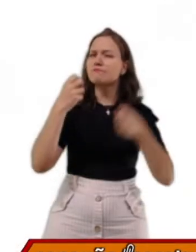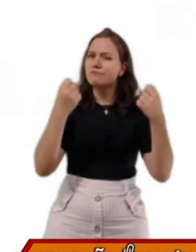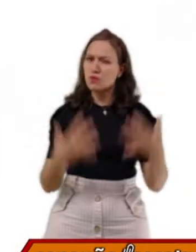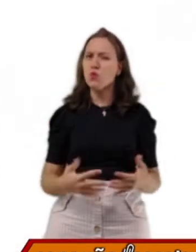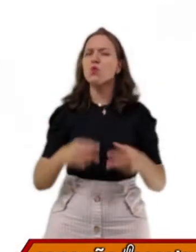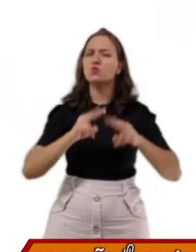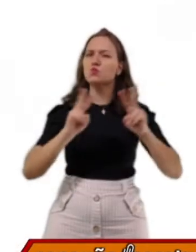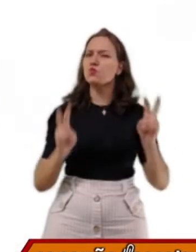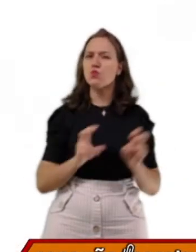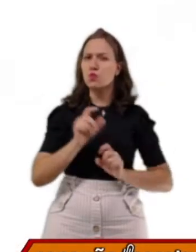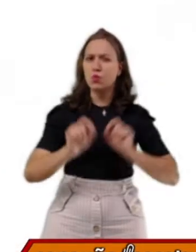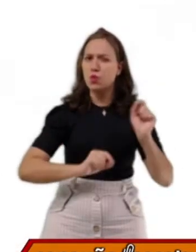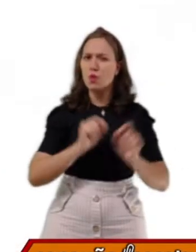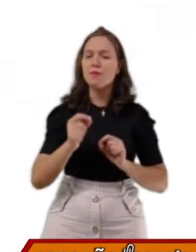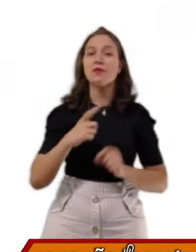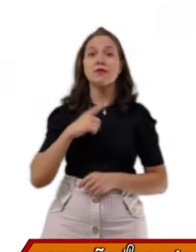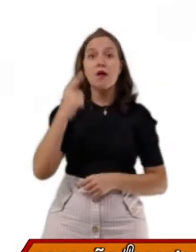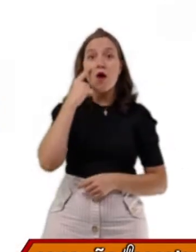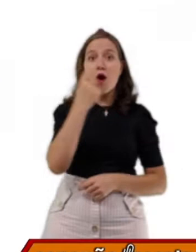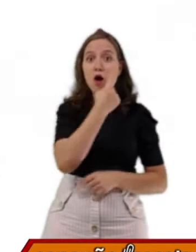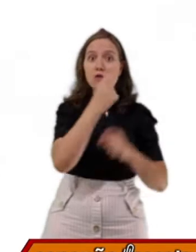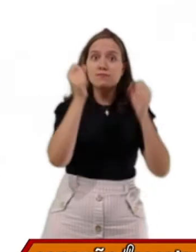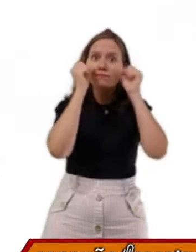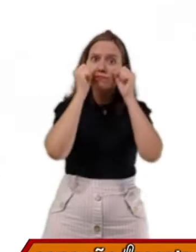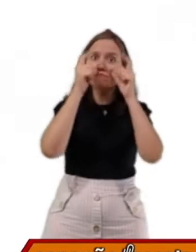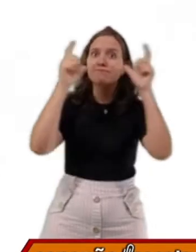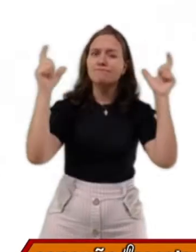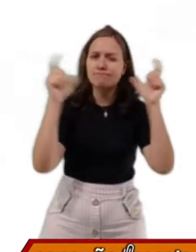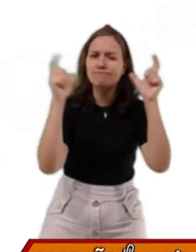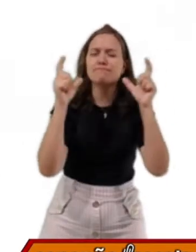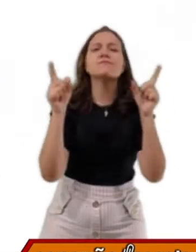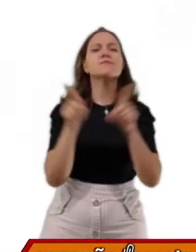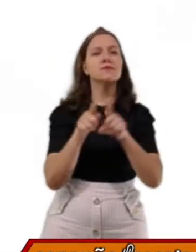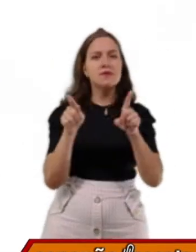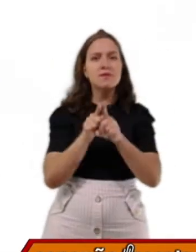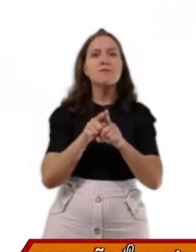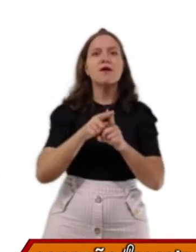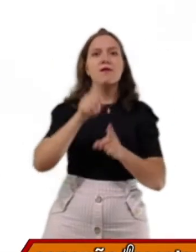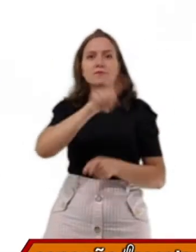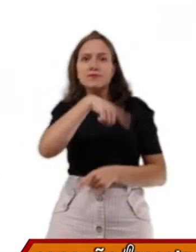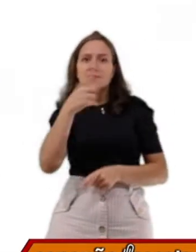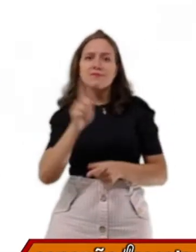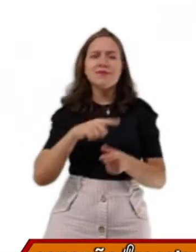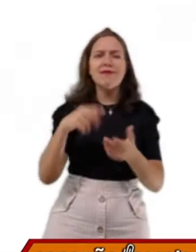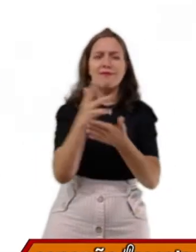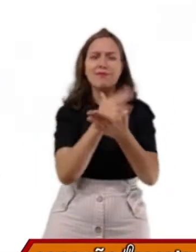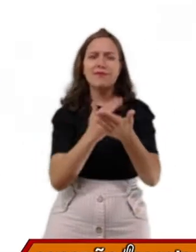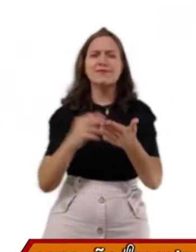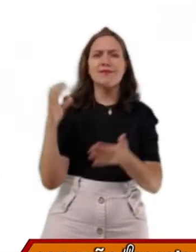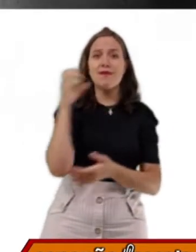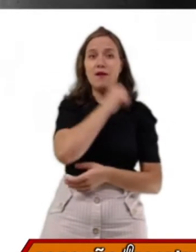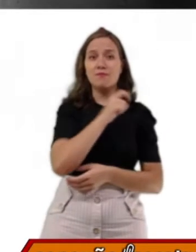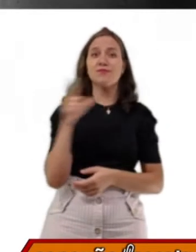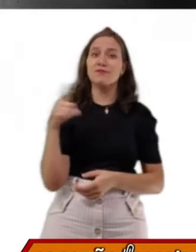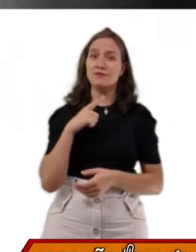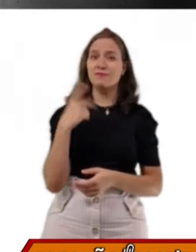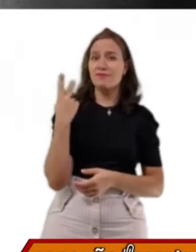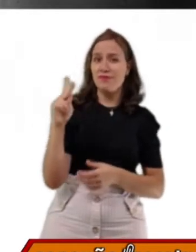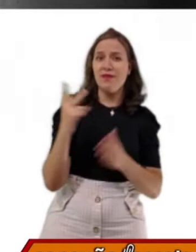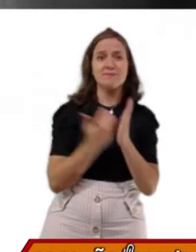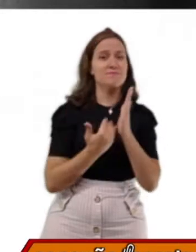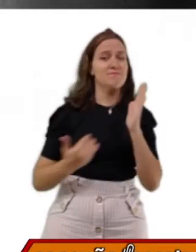pouco mais sobre isso que eles tem os olhos grandes traços rápidos são dramáticos e exagerados